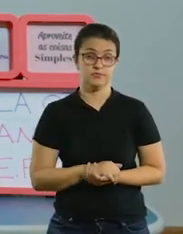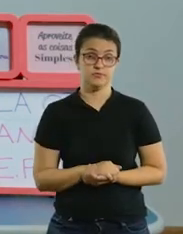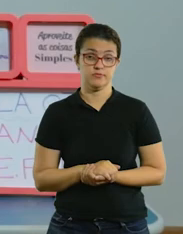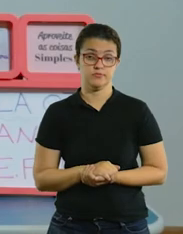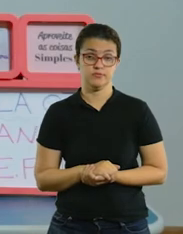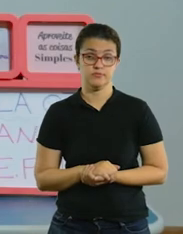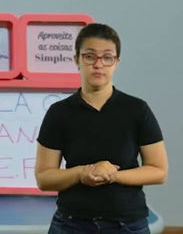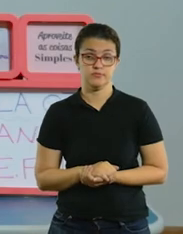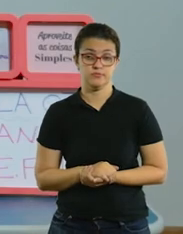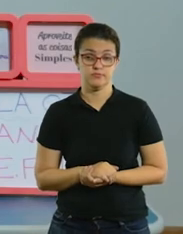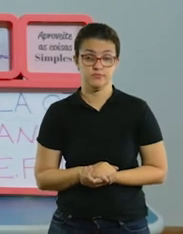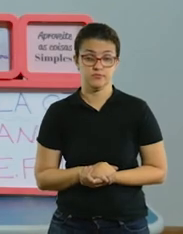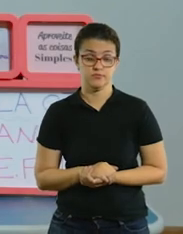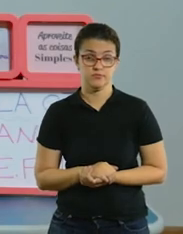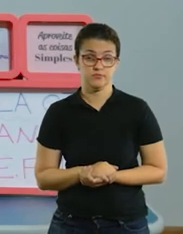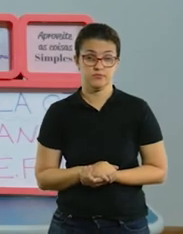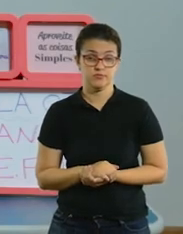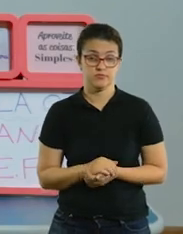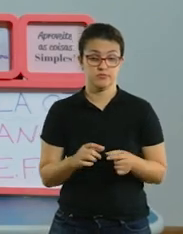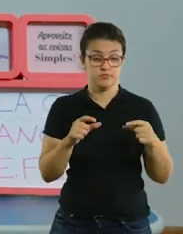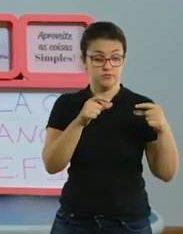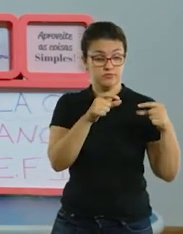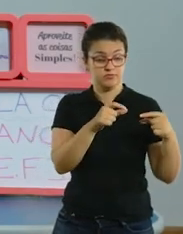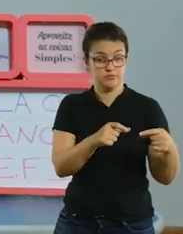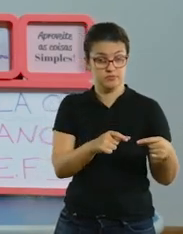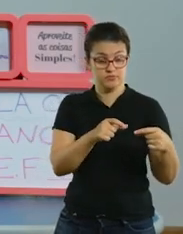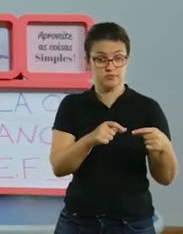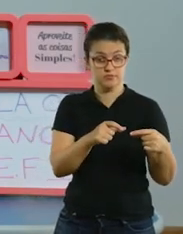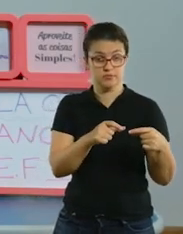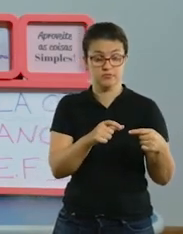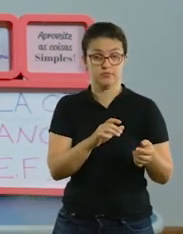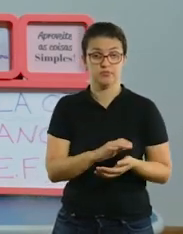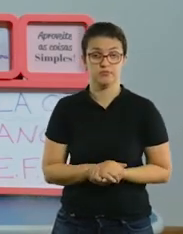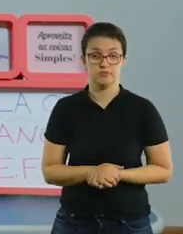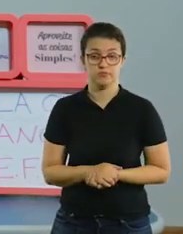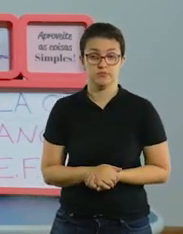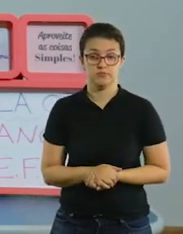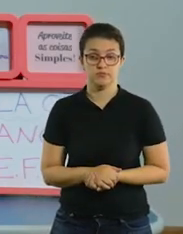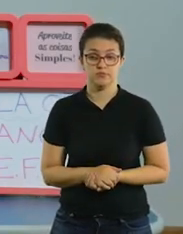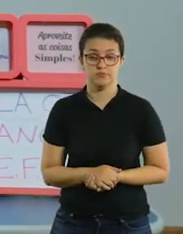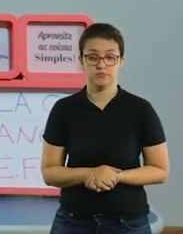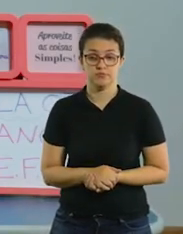135. Você vai colocar esse número no seu tabuleiro do jogo.